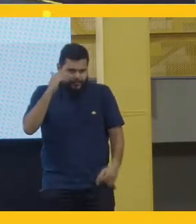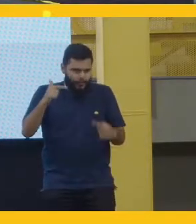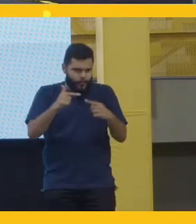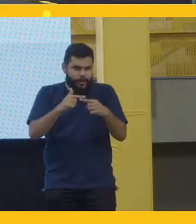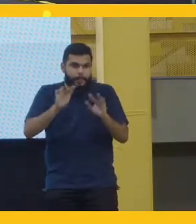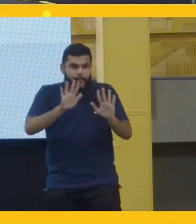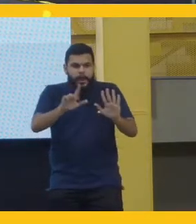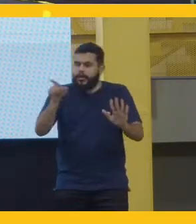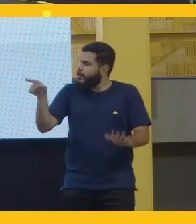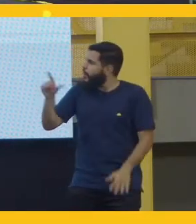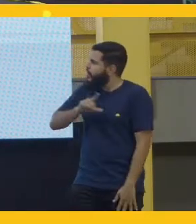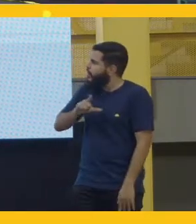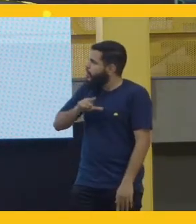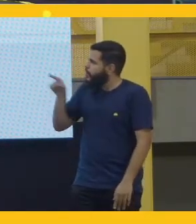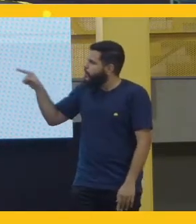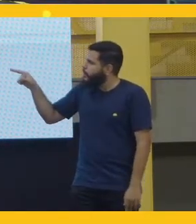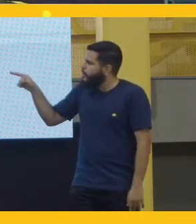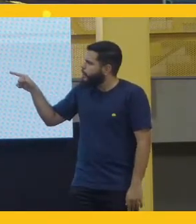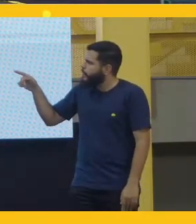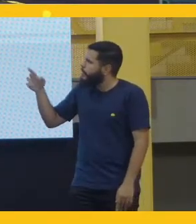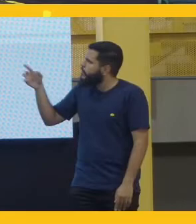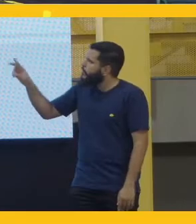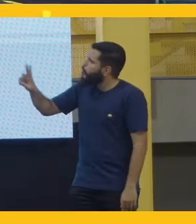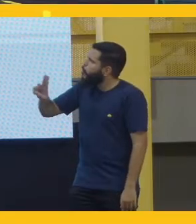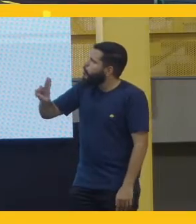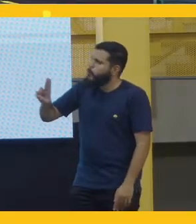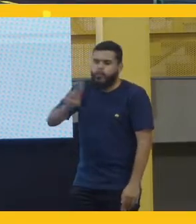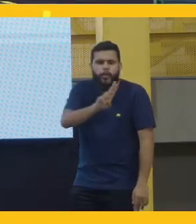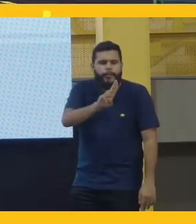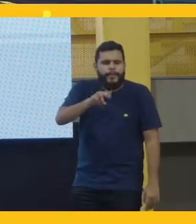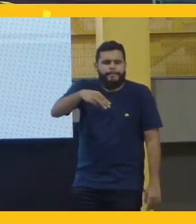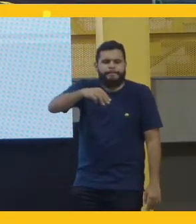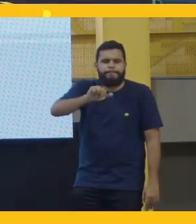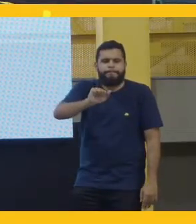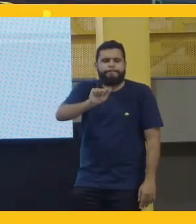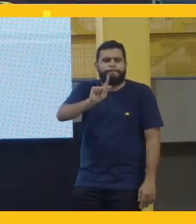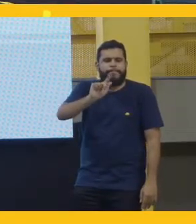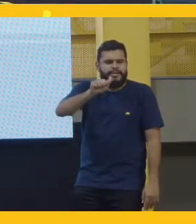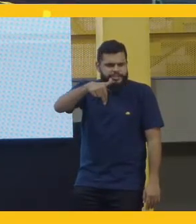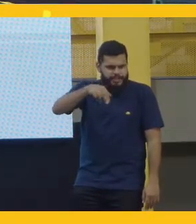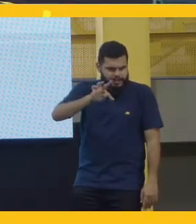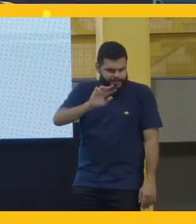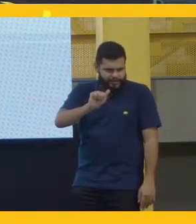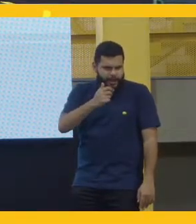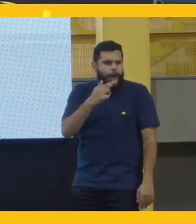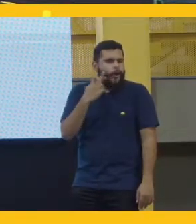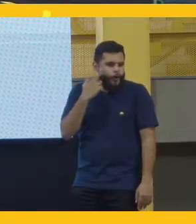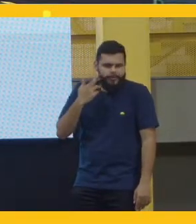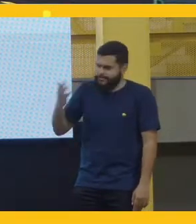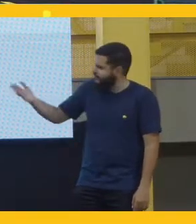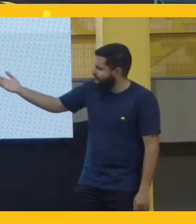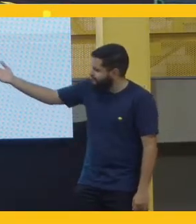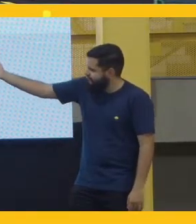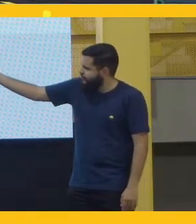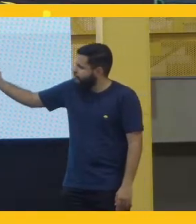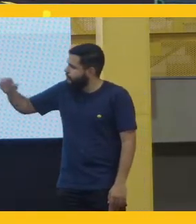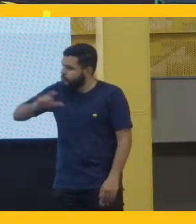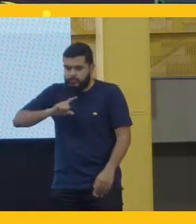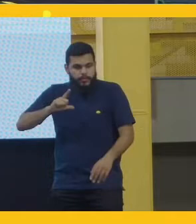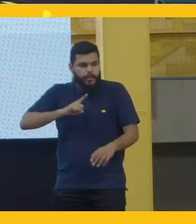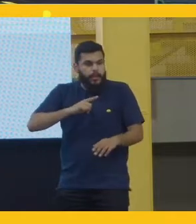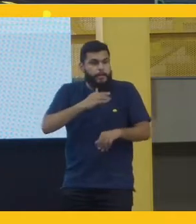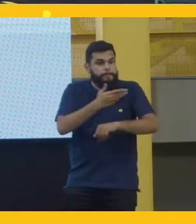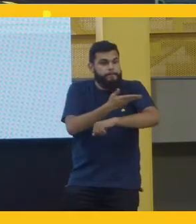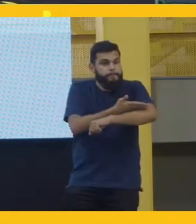você tivesse uma tinta magenta, por que que nós a enxergamos assim? Porque a gente joga o branco com todas as